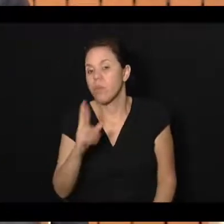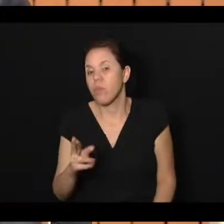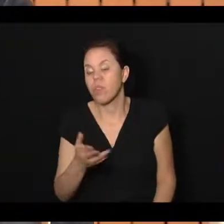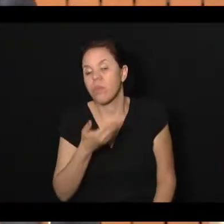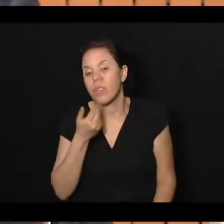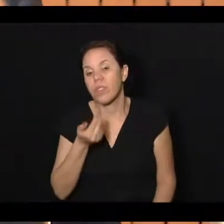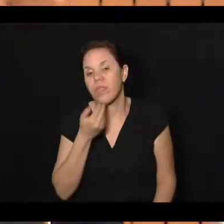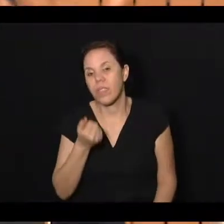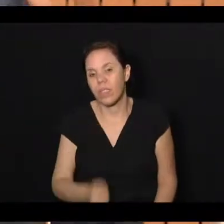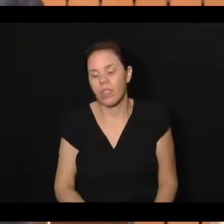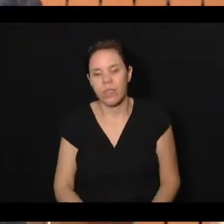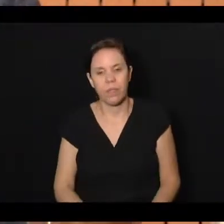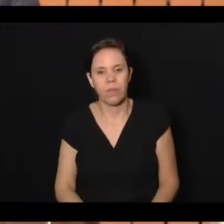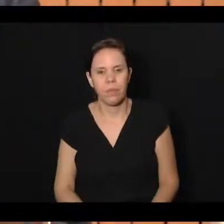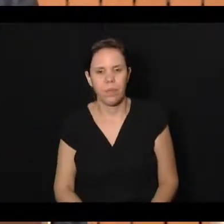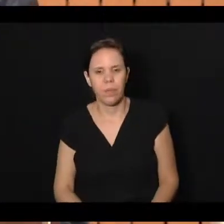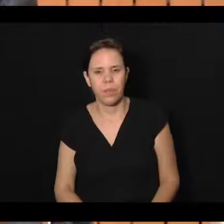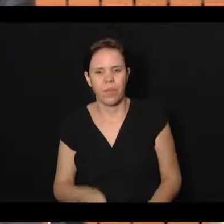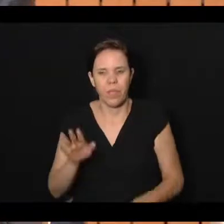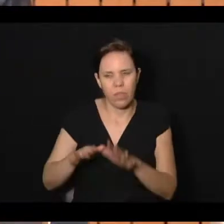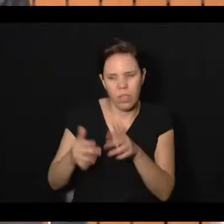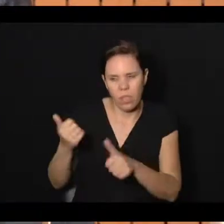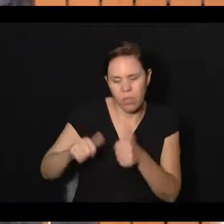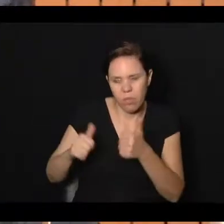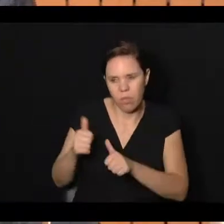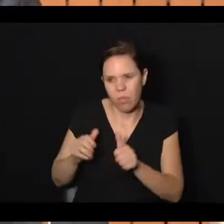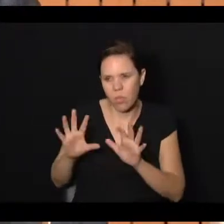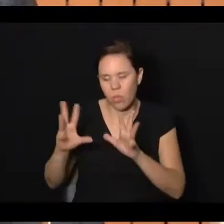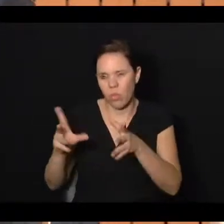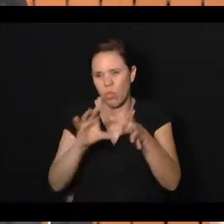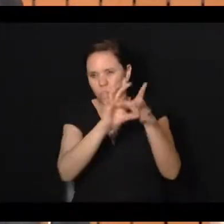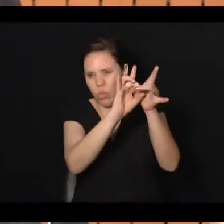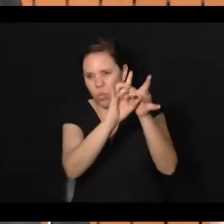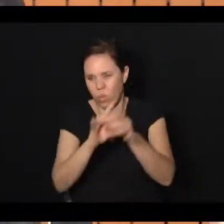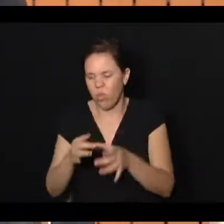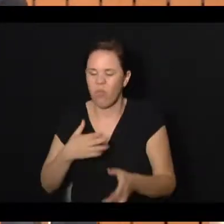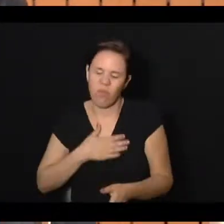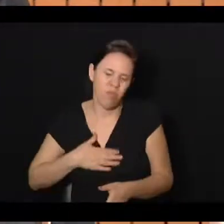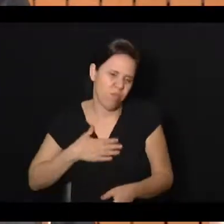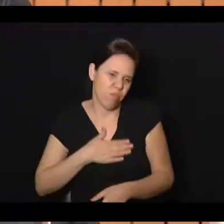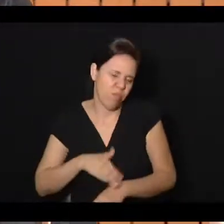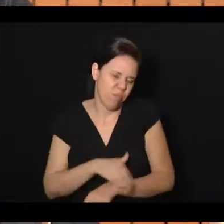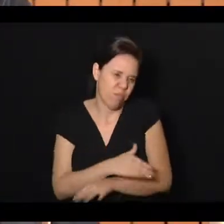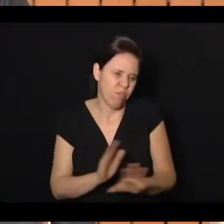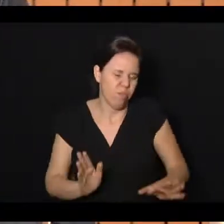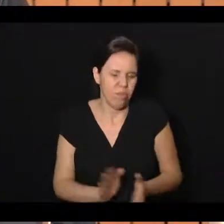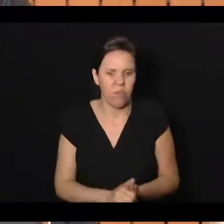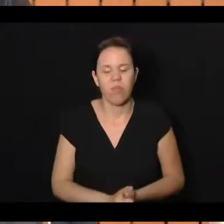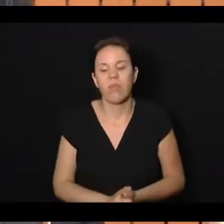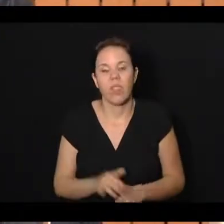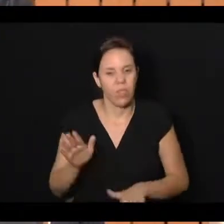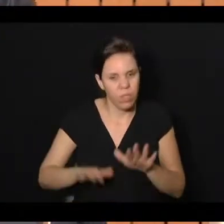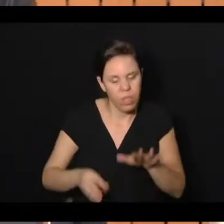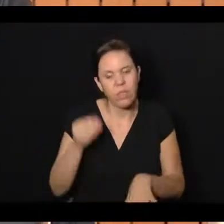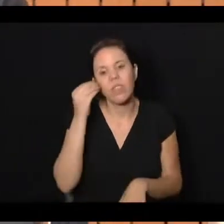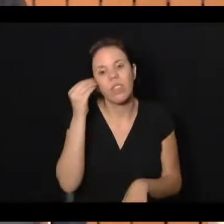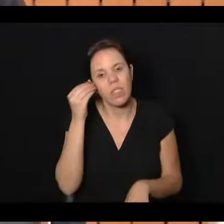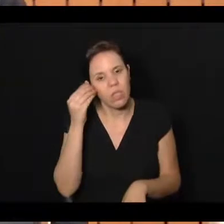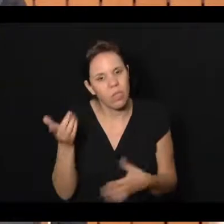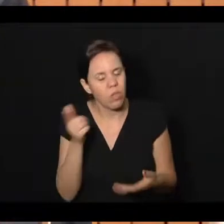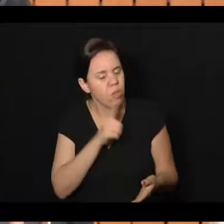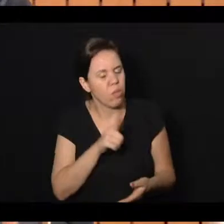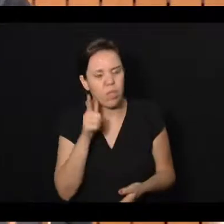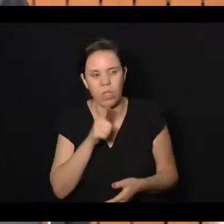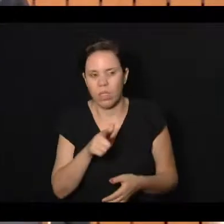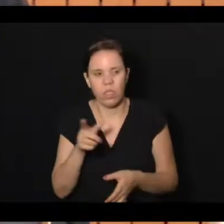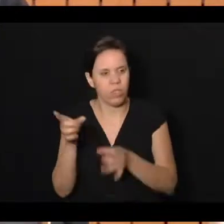essa geralmente a gente escuta sem analisar todo esse contexto a não eu gosto da rua porque muitas vezes você tentou várias vezes a pessoa não sair